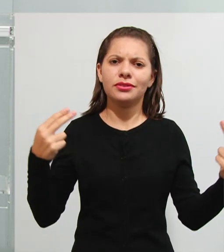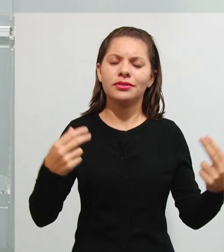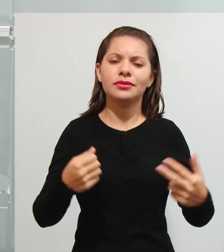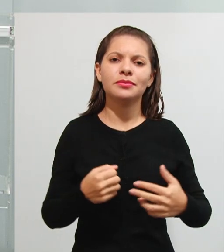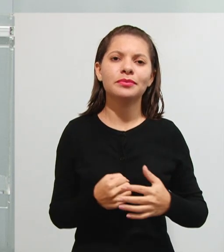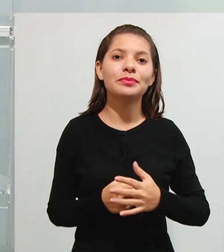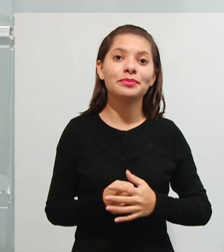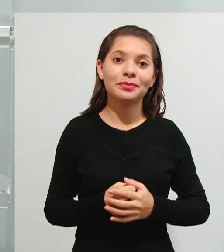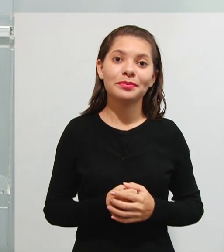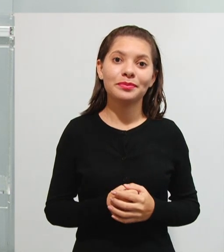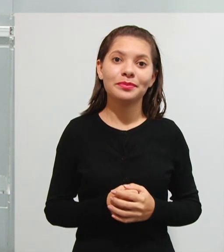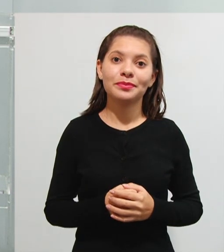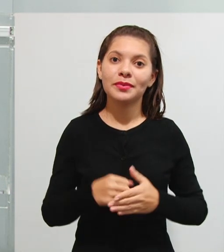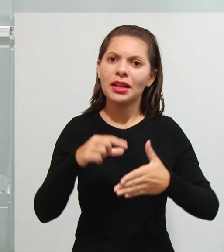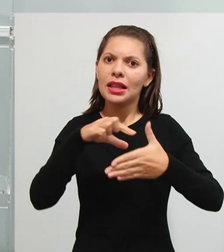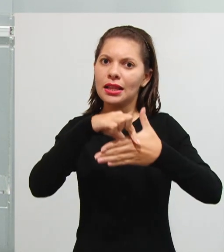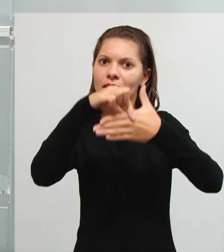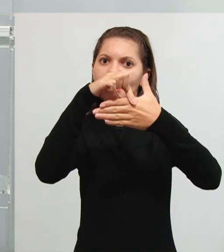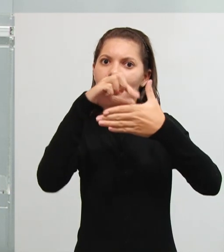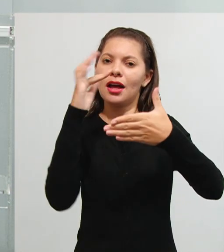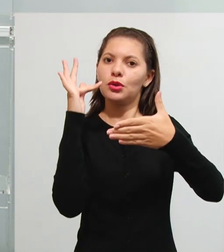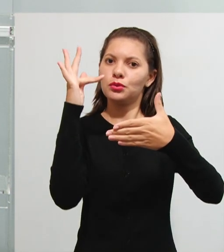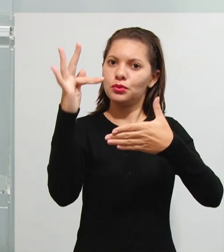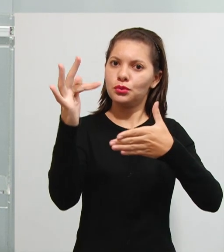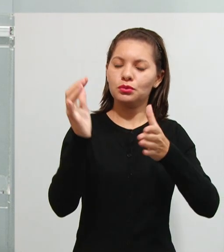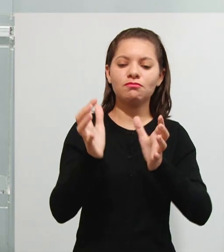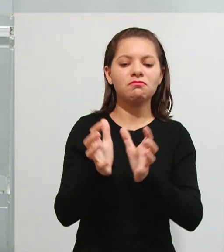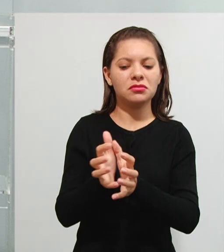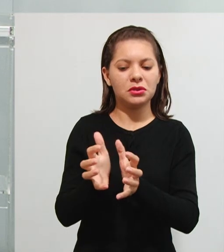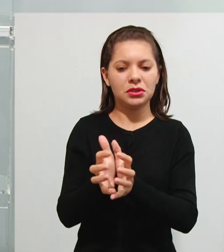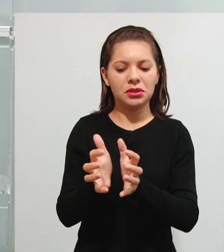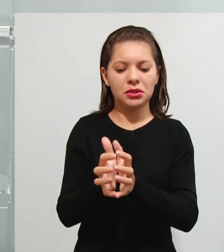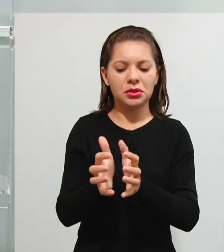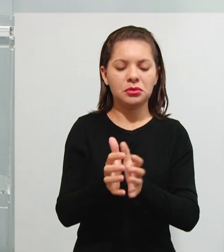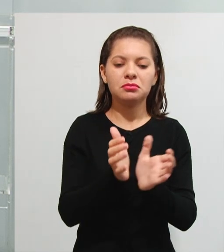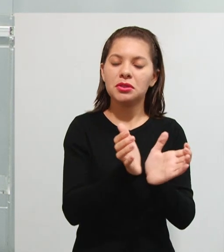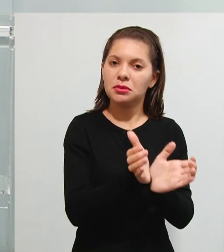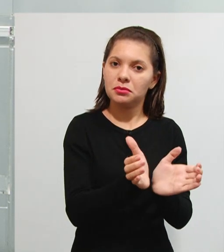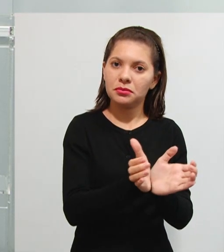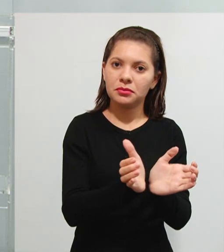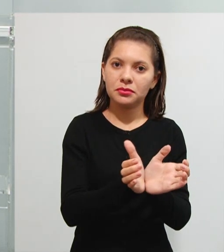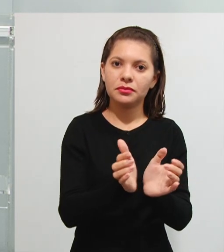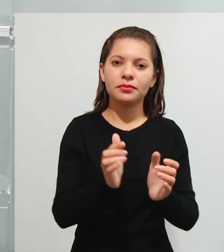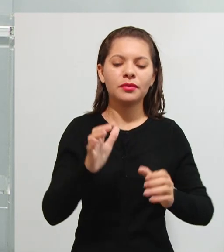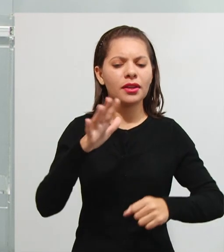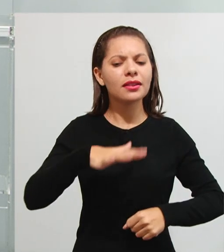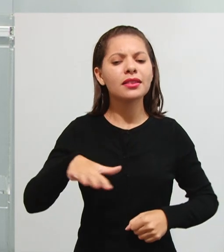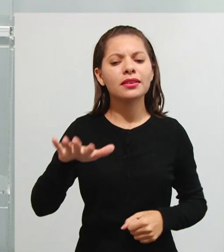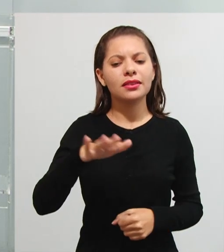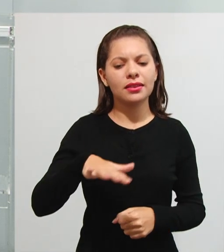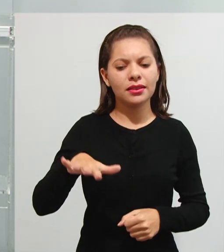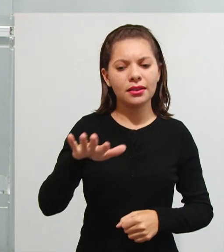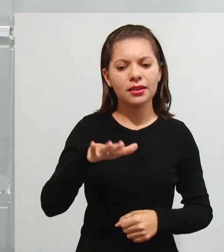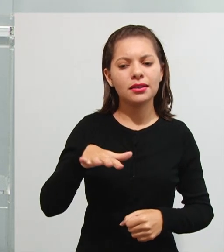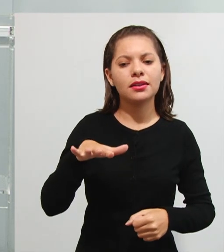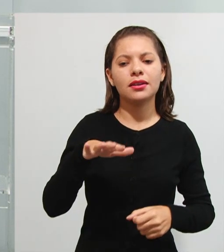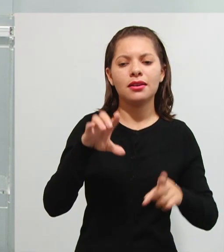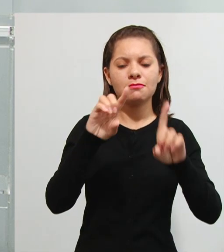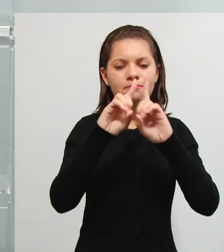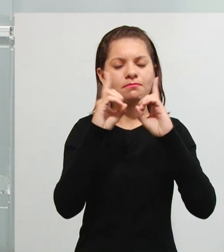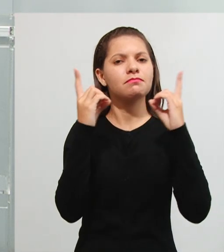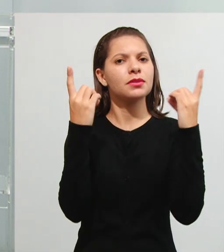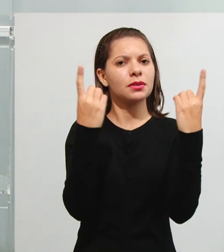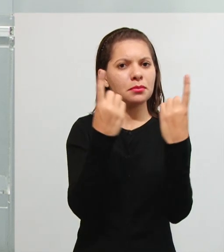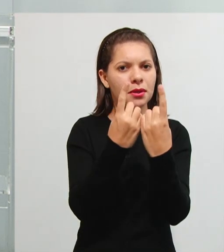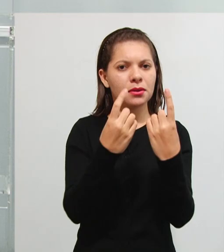sabe liderar suas equipes né gerir um determinado setor determinado departamento